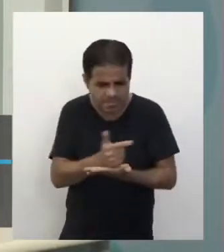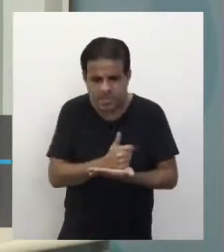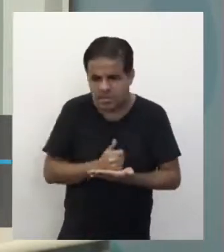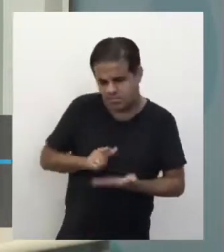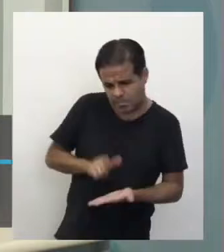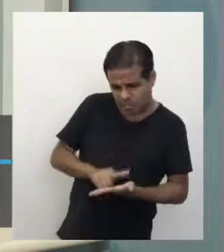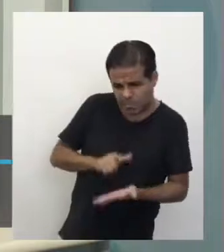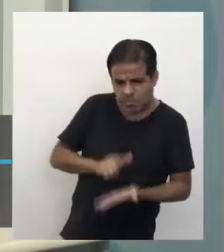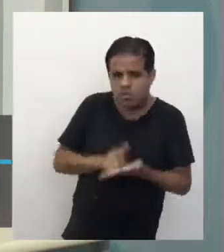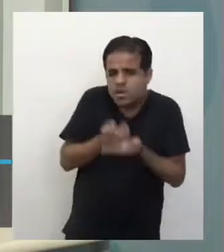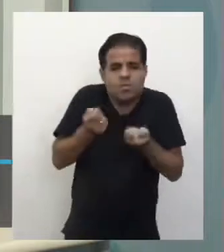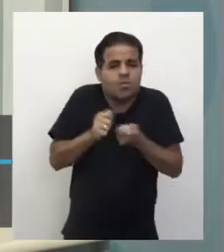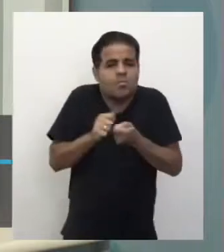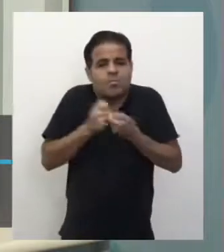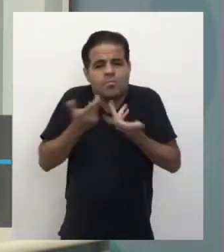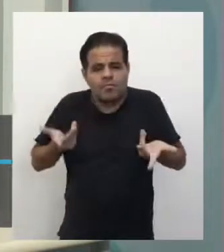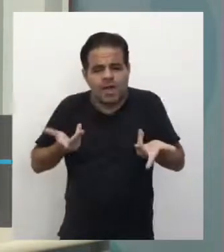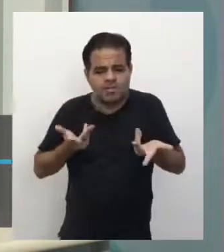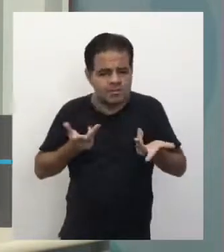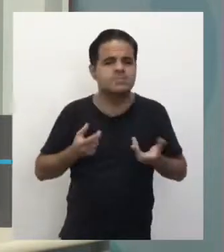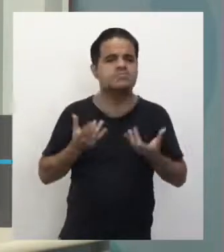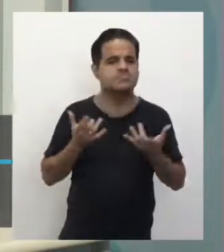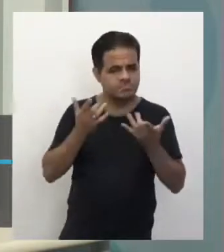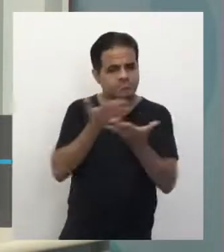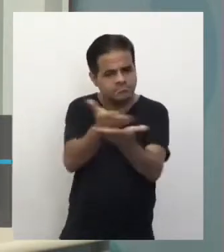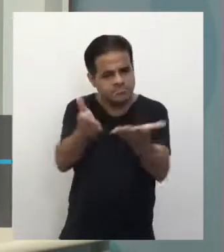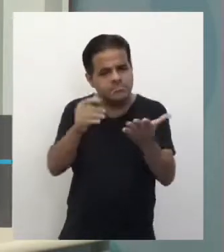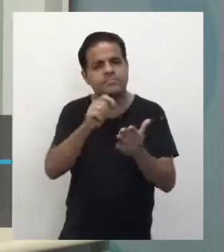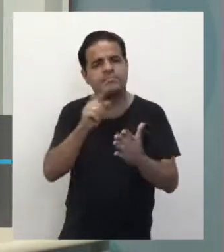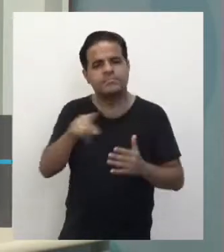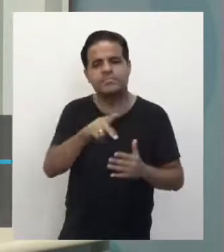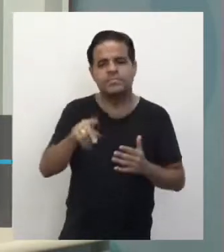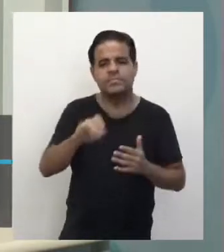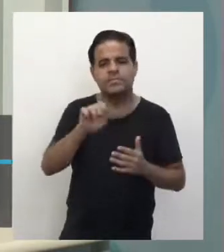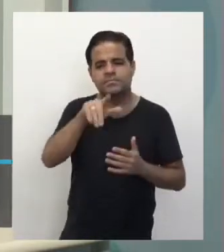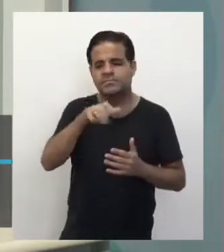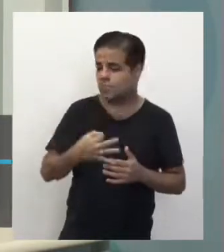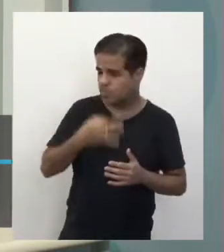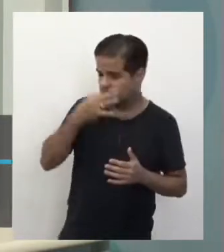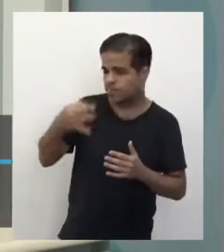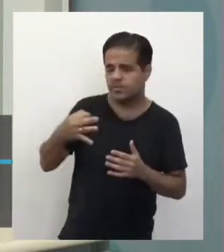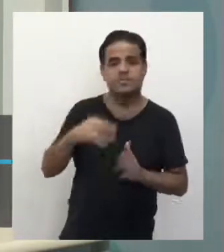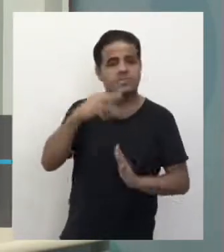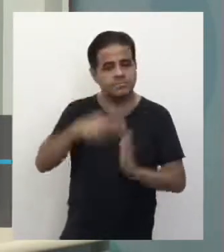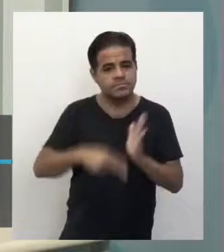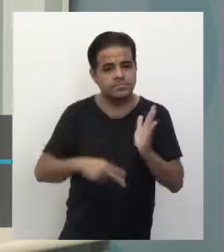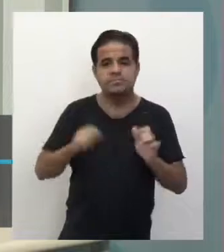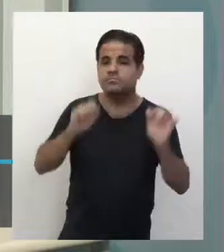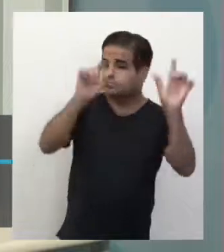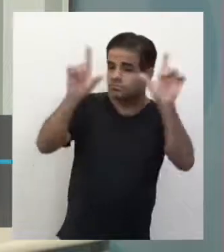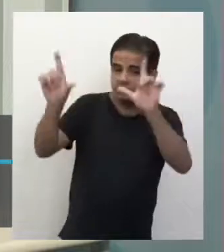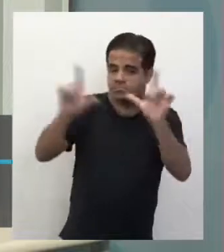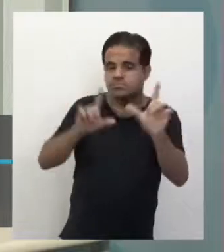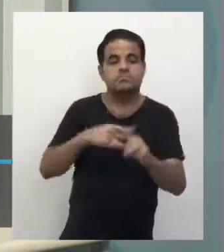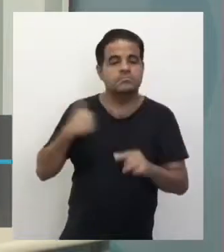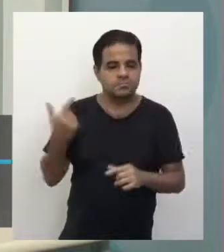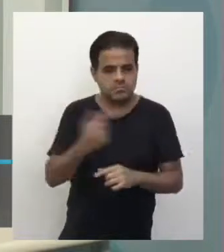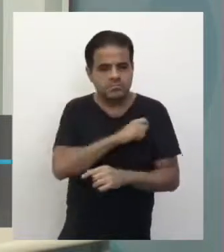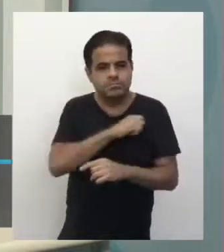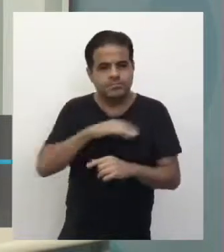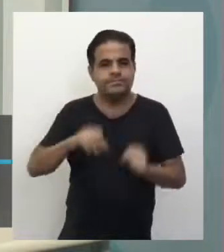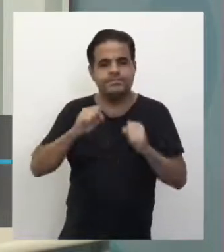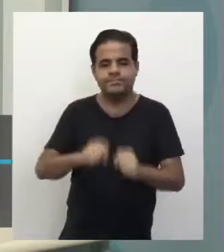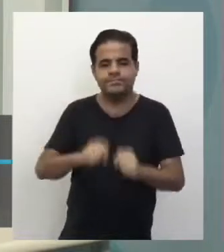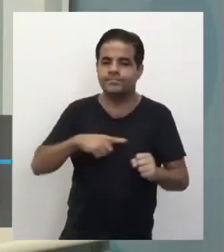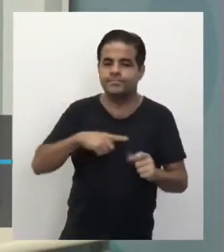folha? Como que vai funcionar isso? Então, deixo para você agora, Elaine, comentar um pouco da leitura dessas imagens, para que os alunos também tenham